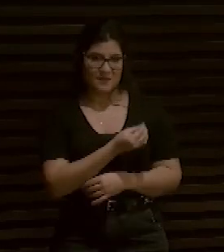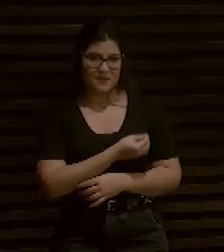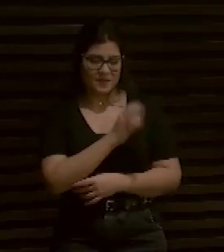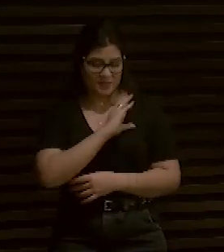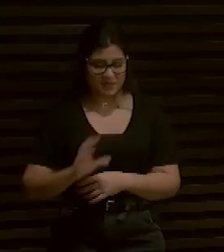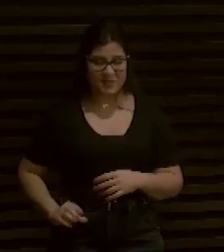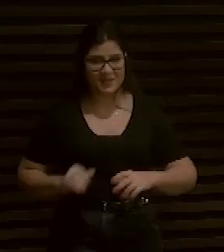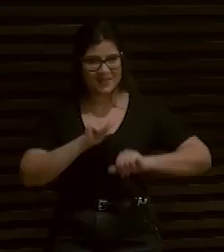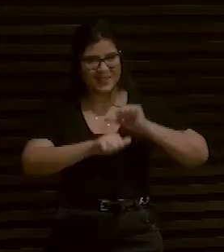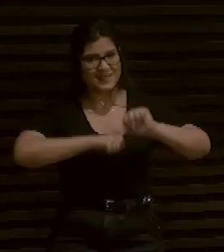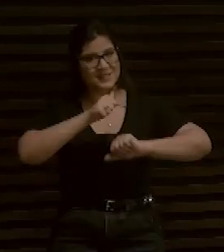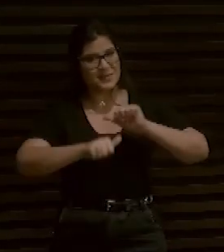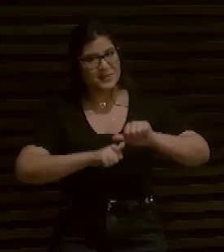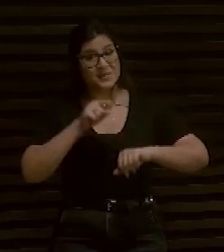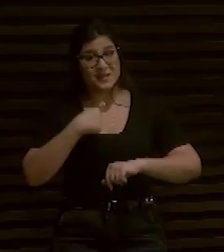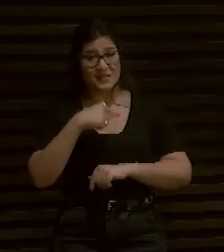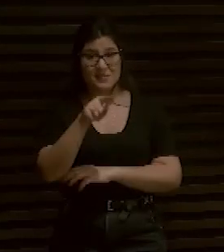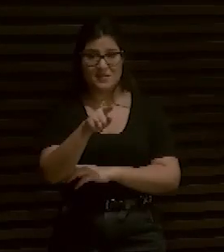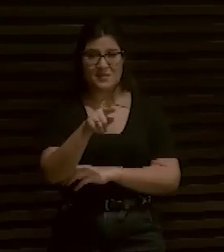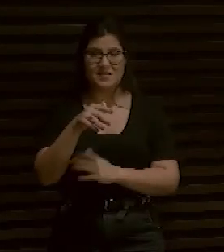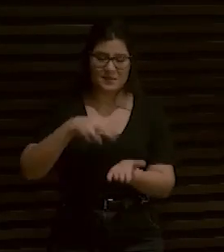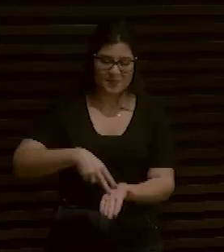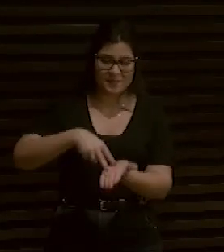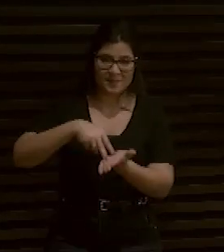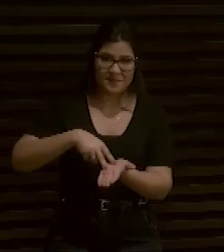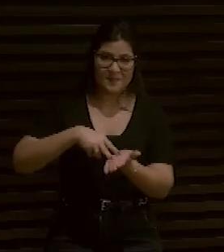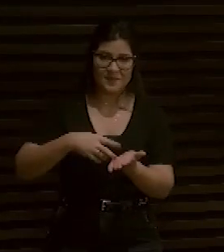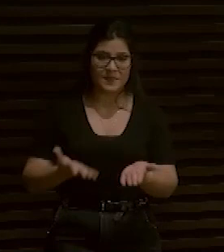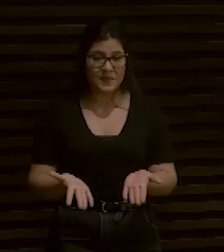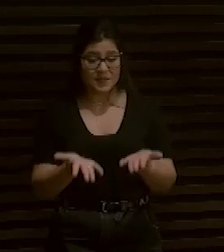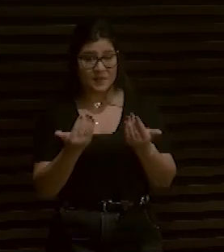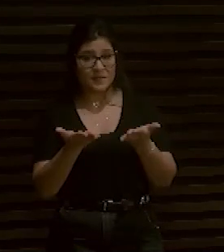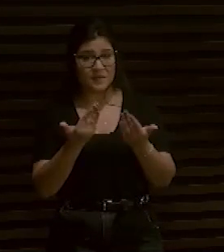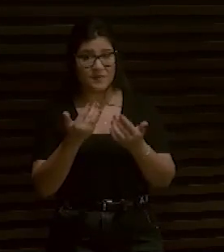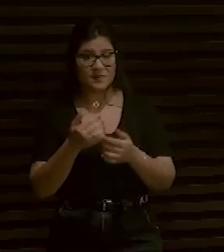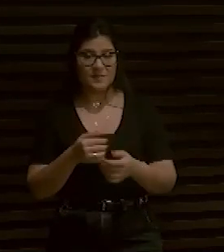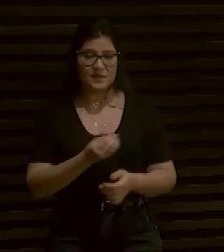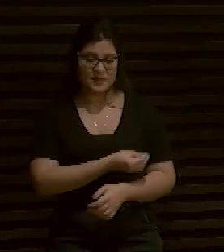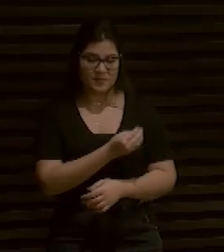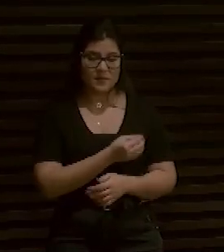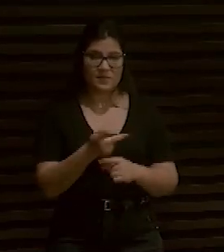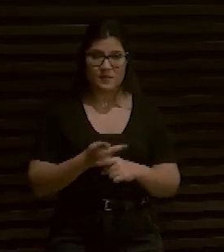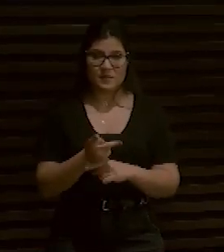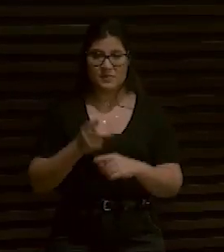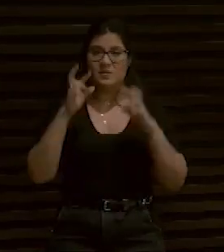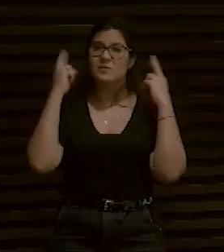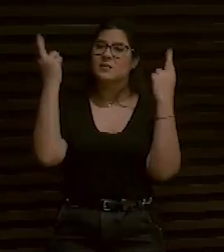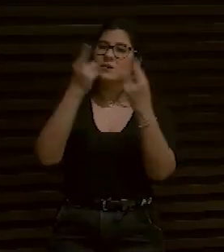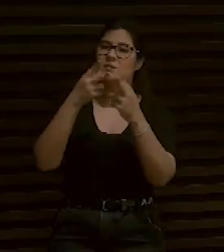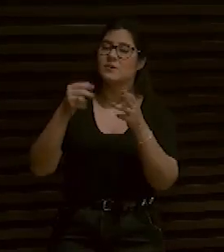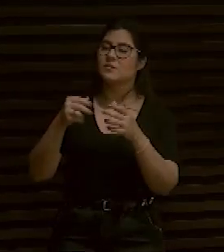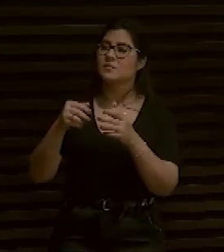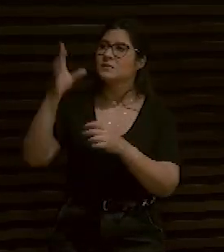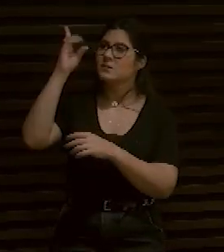transformar. Que eu e você possamos perseverar com vigor nessa jornada, queridos. buscando em primeiro lugar o reino de Deus e a sua justiça,